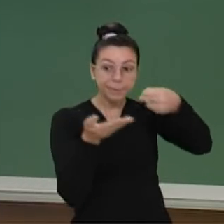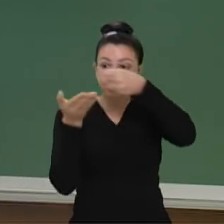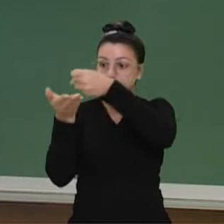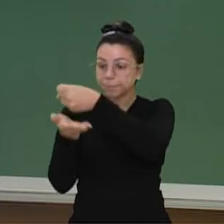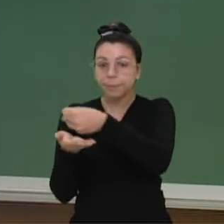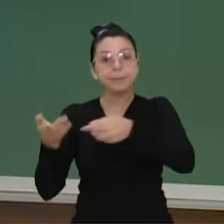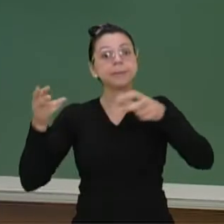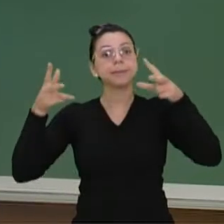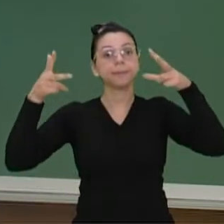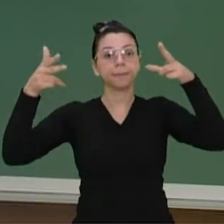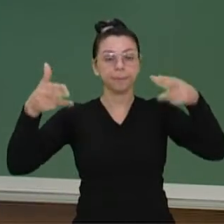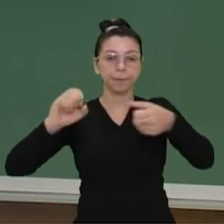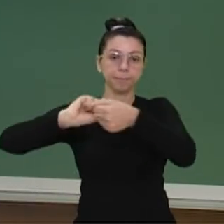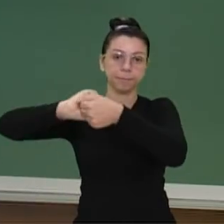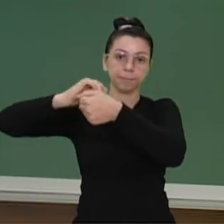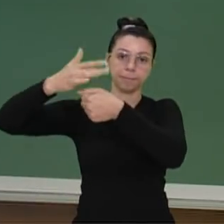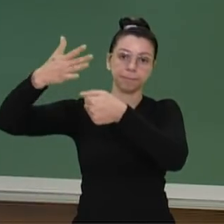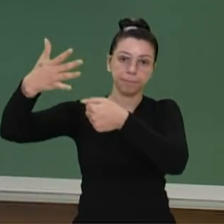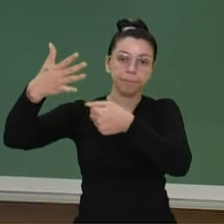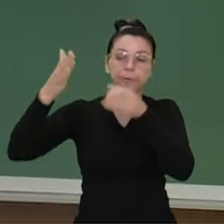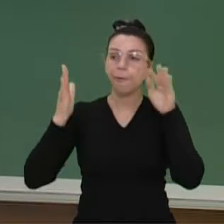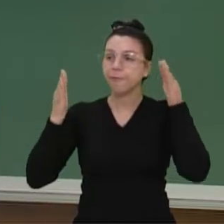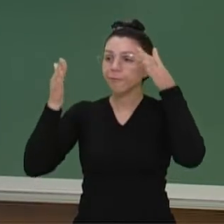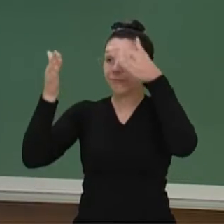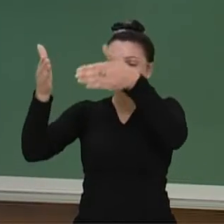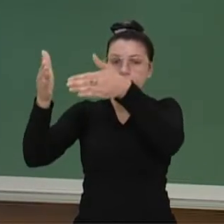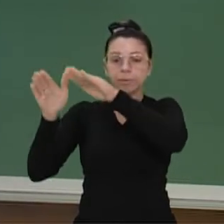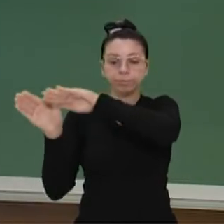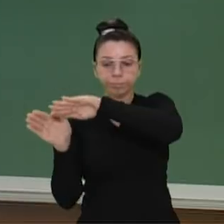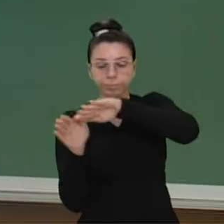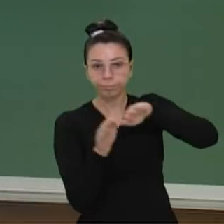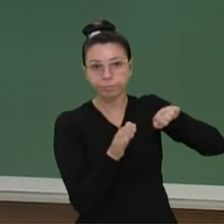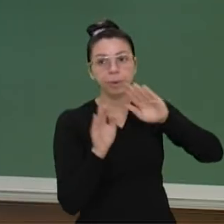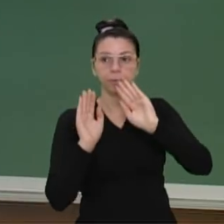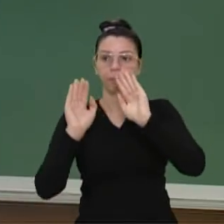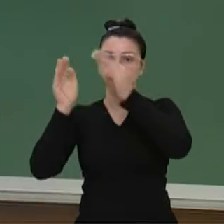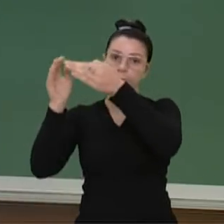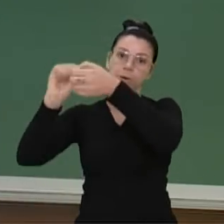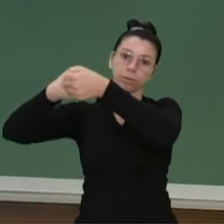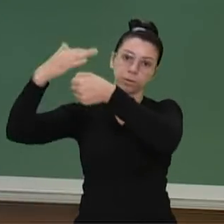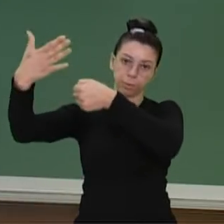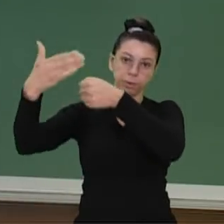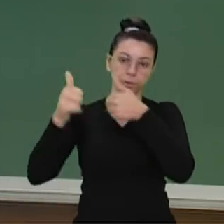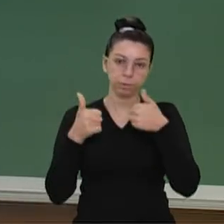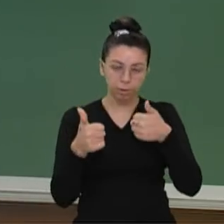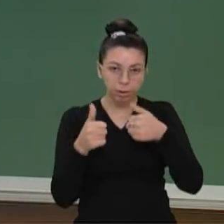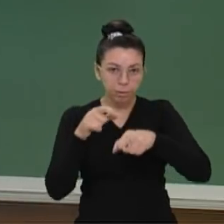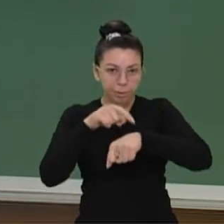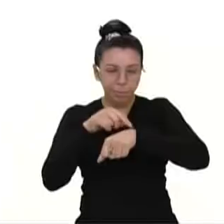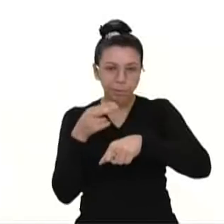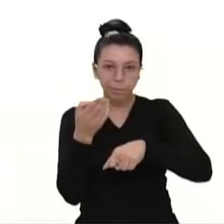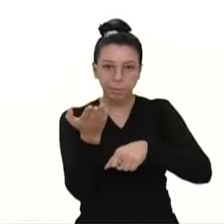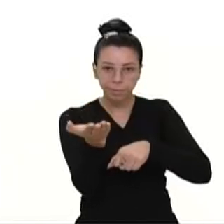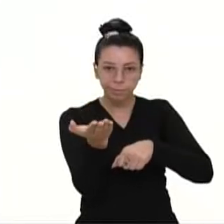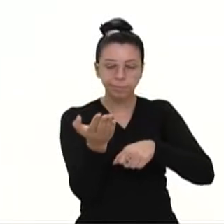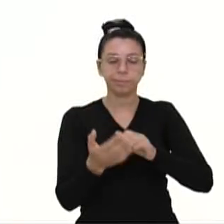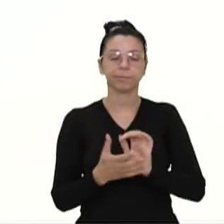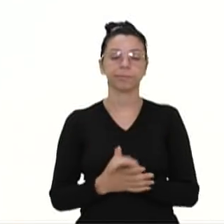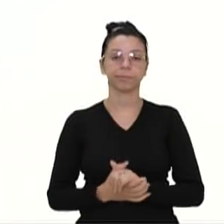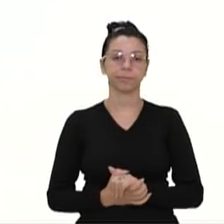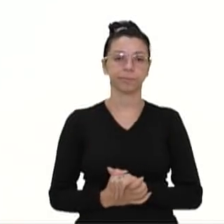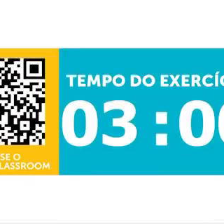bases da equação exponencial para esquecer as bases e trabalhar com os expoentes. Mais um tempinho para você resolver.